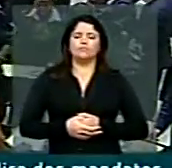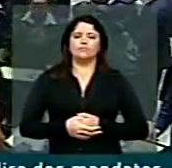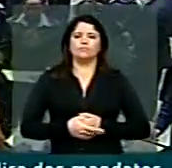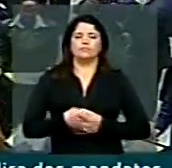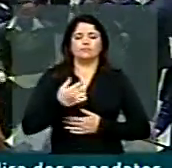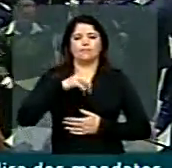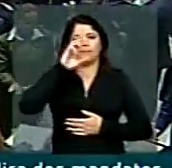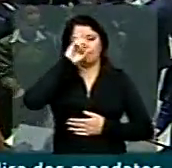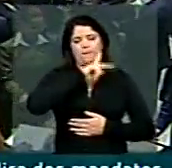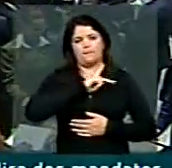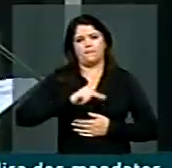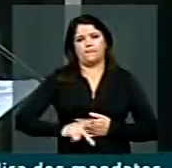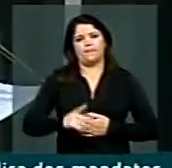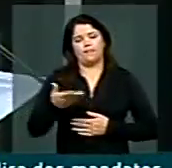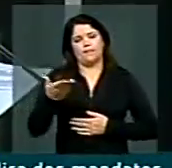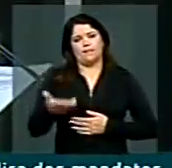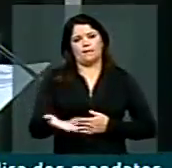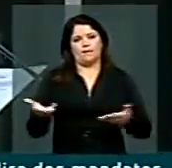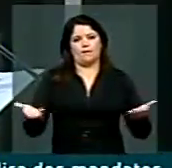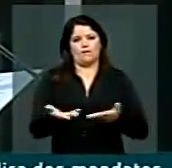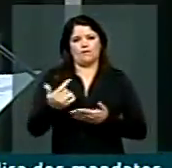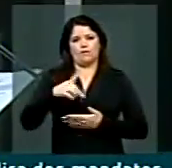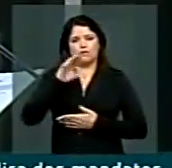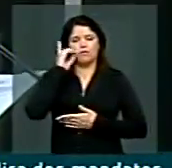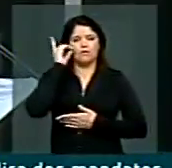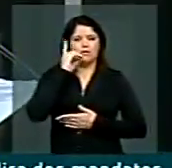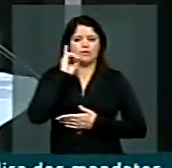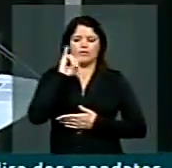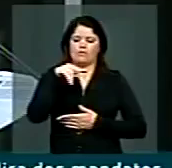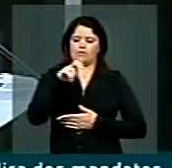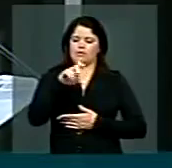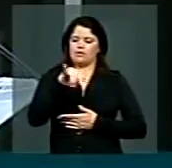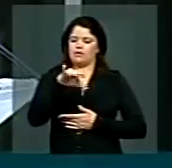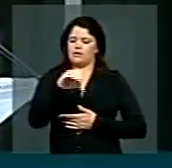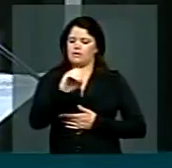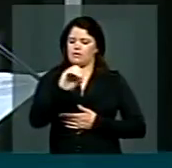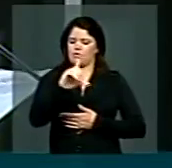Senhor presidente dos trabalhos, deputado Inocêncio Oliveira,